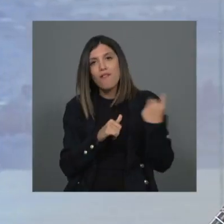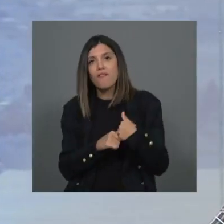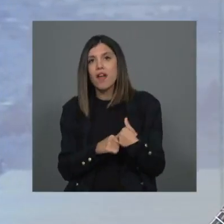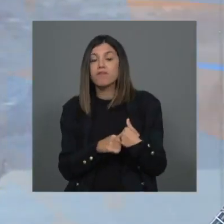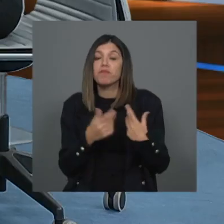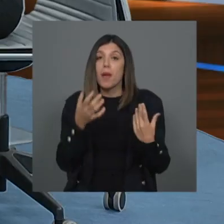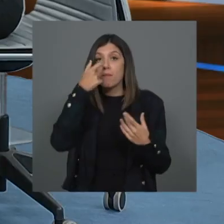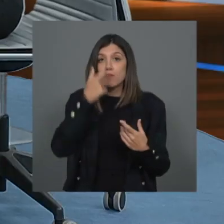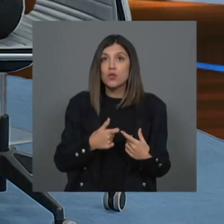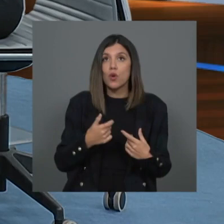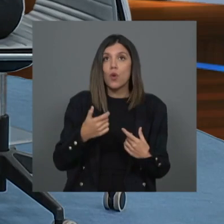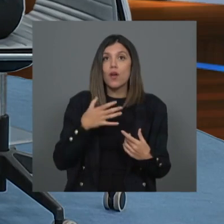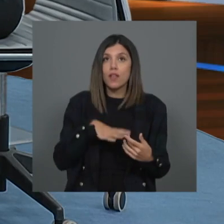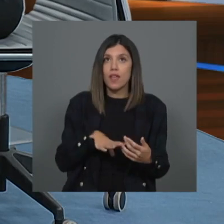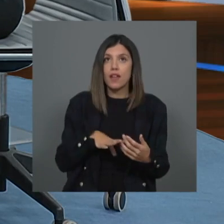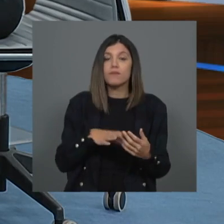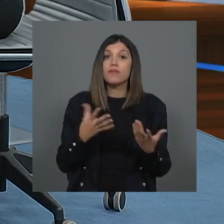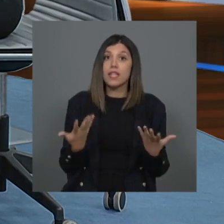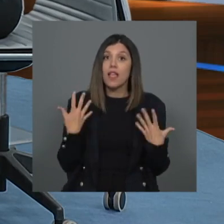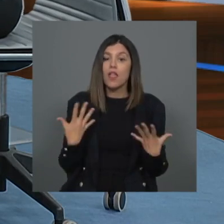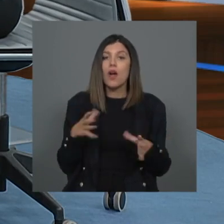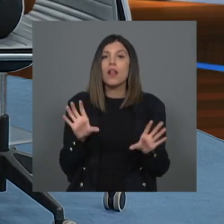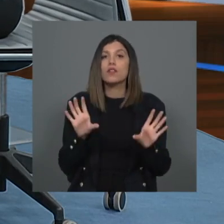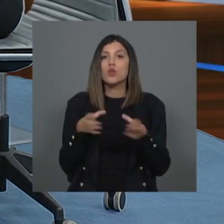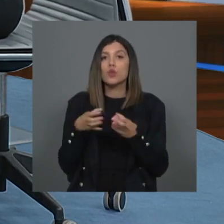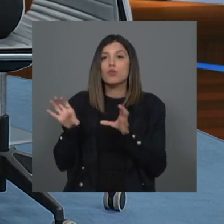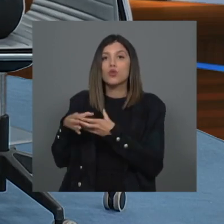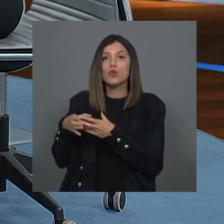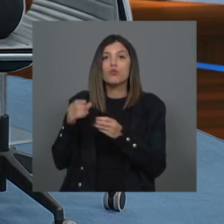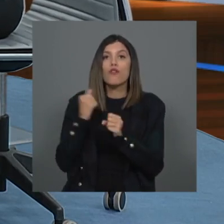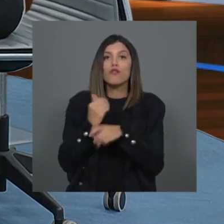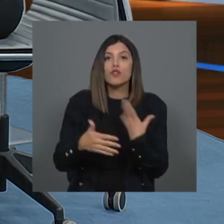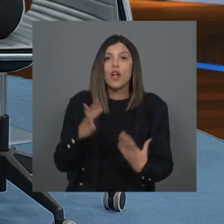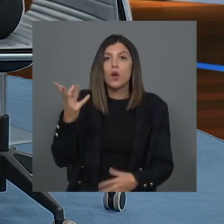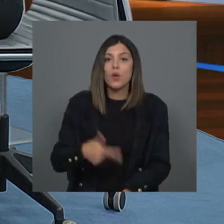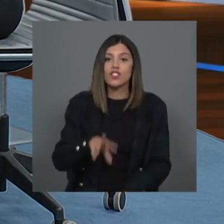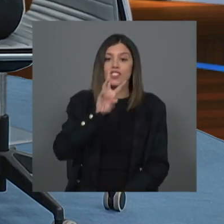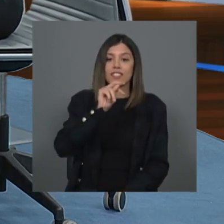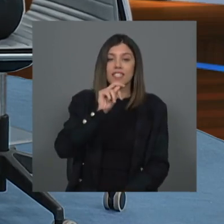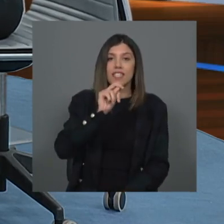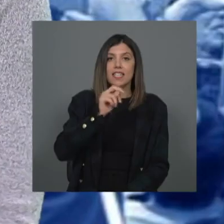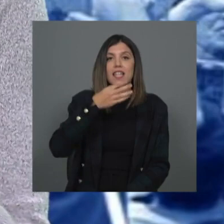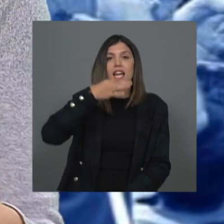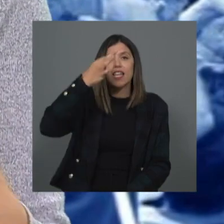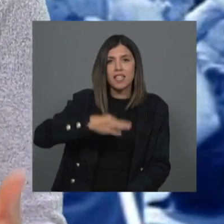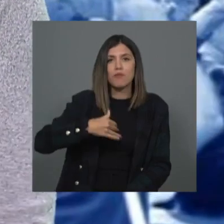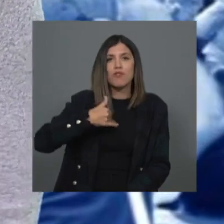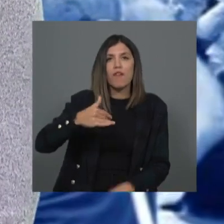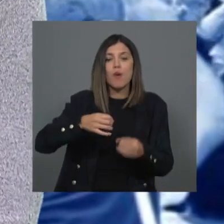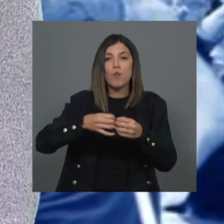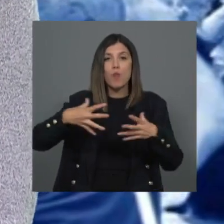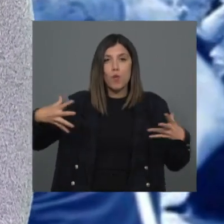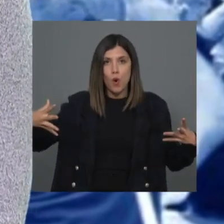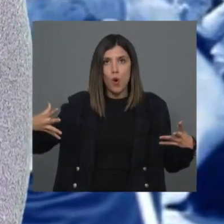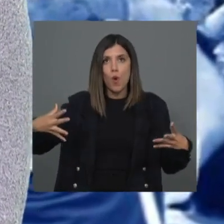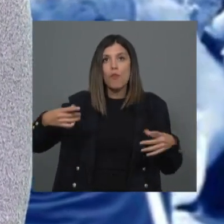nós neste momento já temos 13 grupos a funcionar e acreditamos que vão ser mais, porque temos